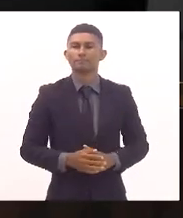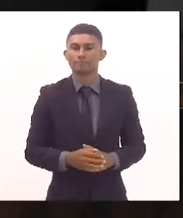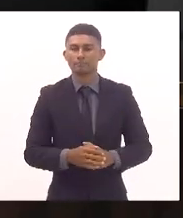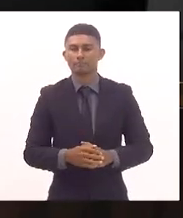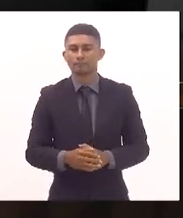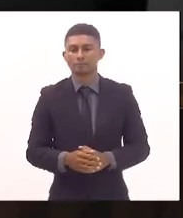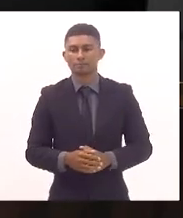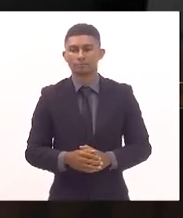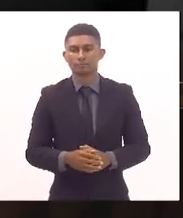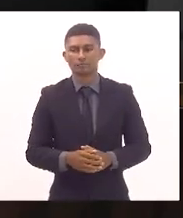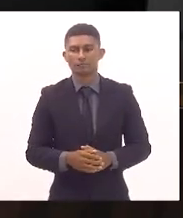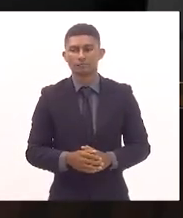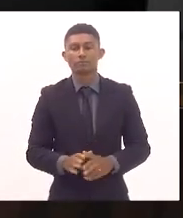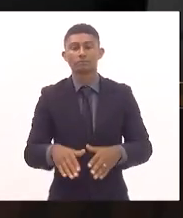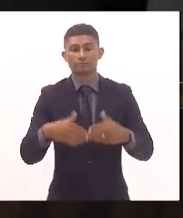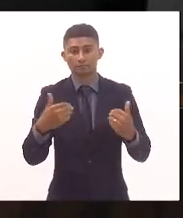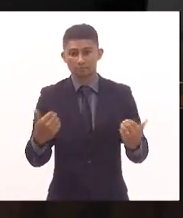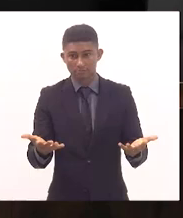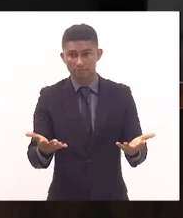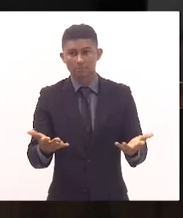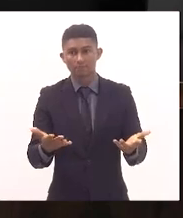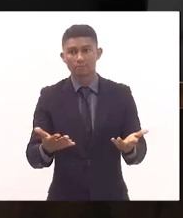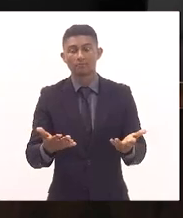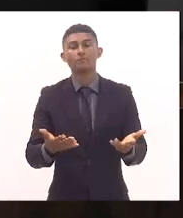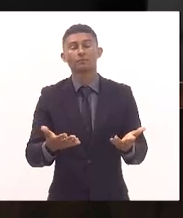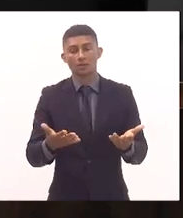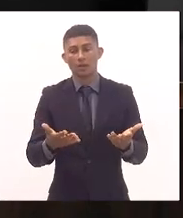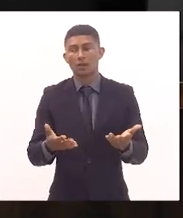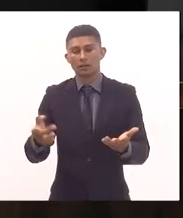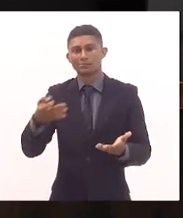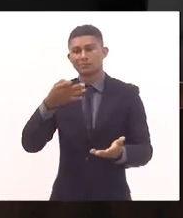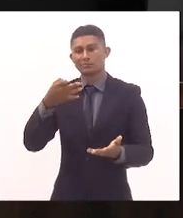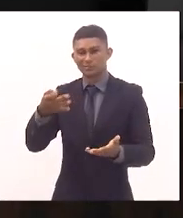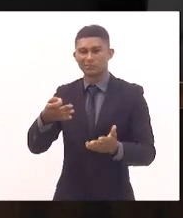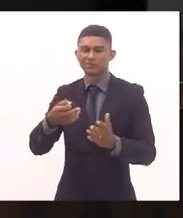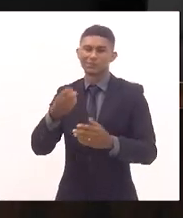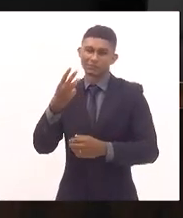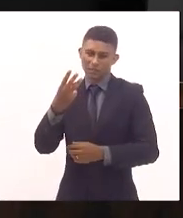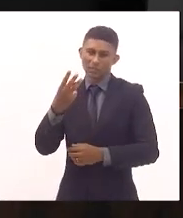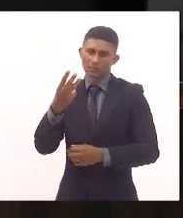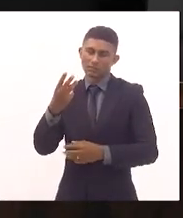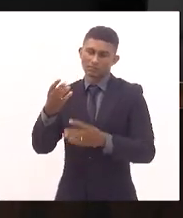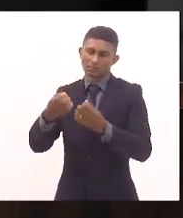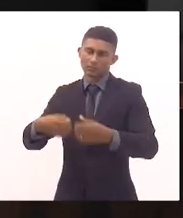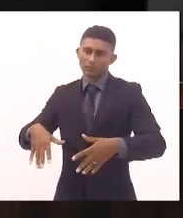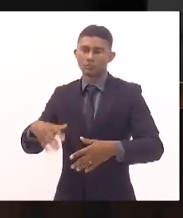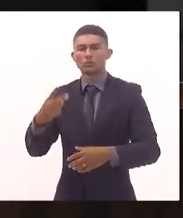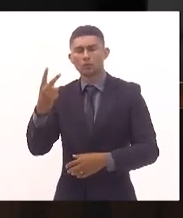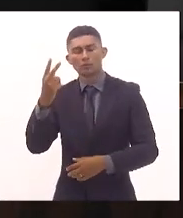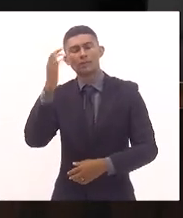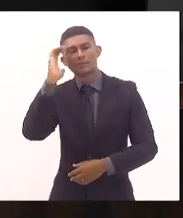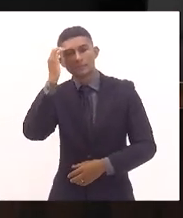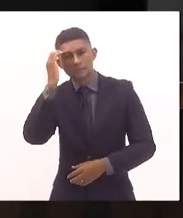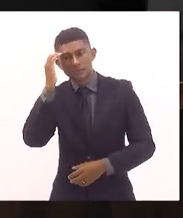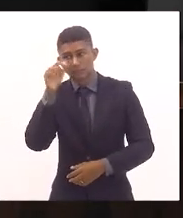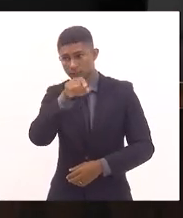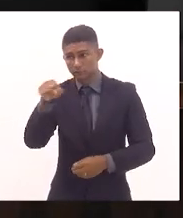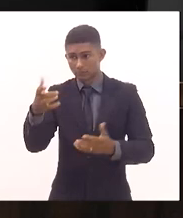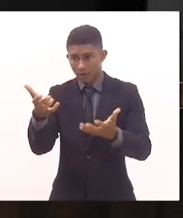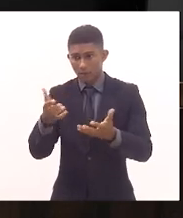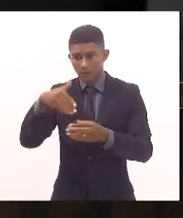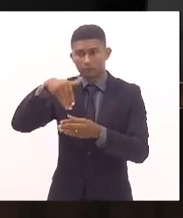Então, está prejudicado o destaque 3. O destaque 2 eu entendi. Vossas Excelências querem que eu faça a